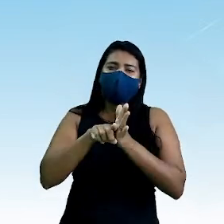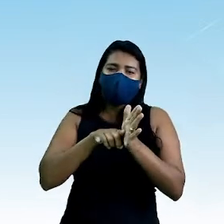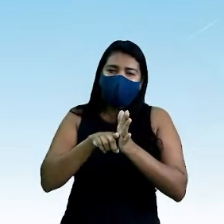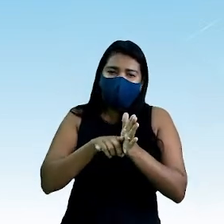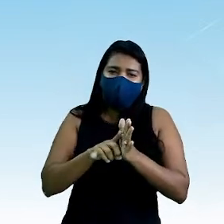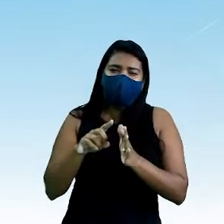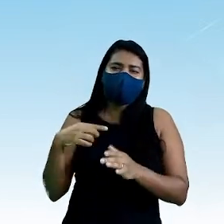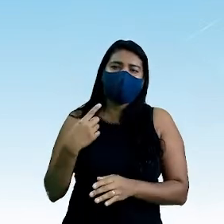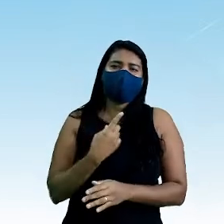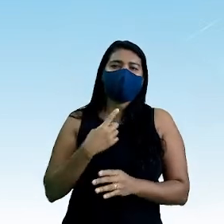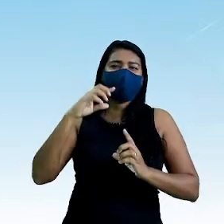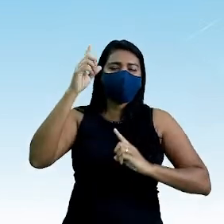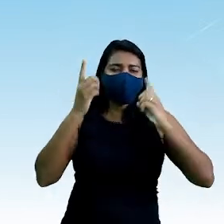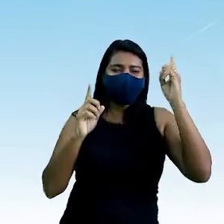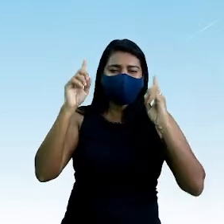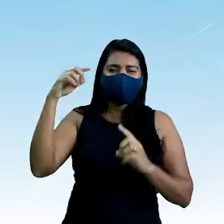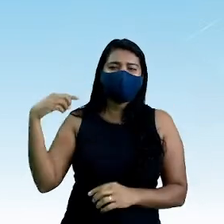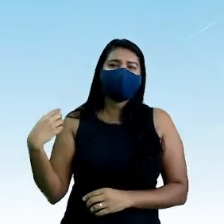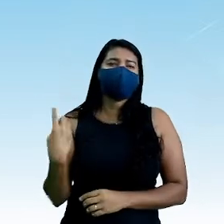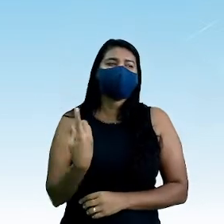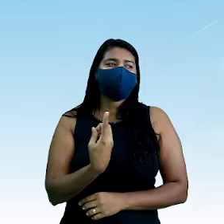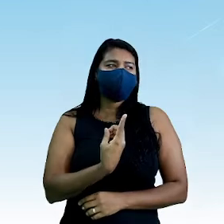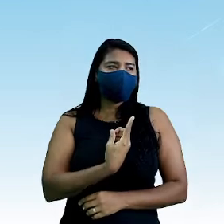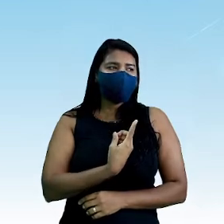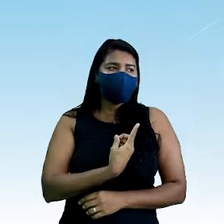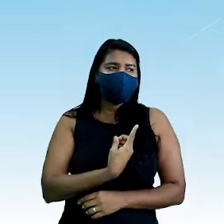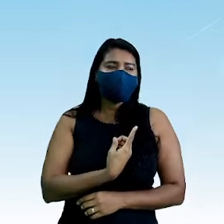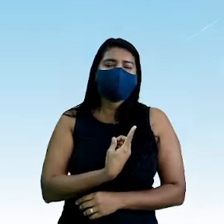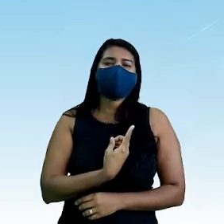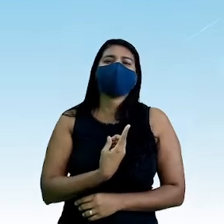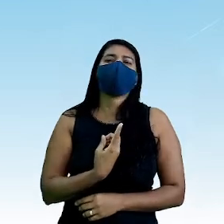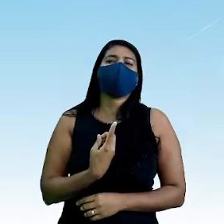nosso frevo, que é nosso, certo? E